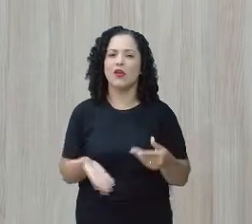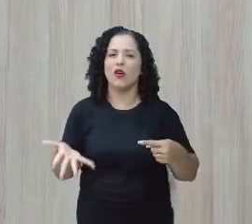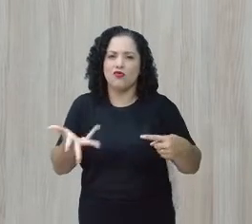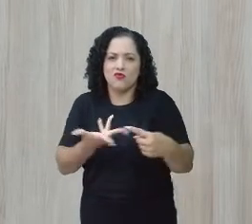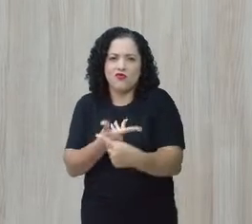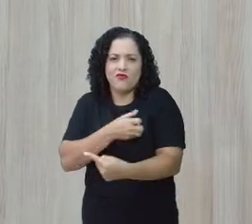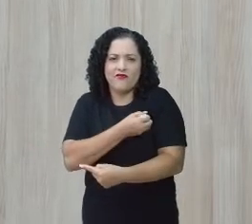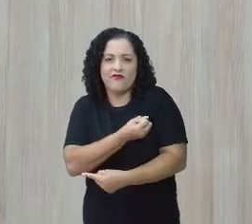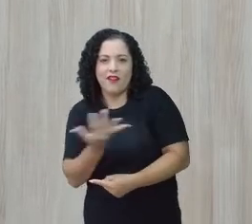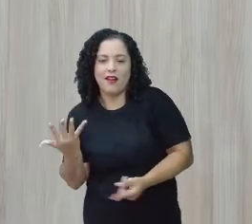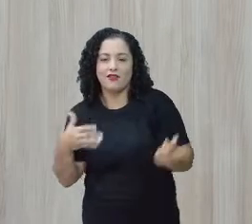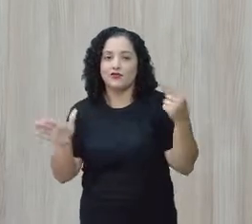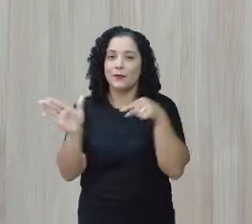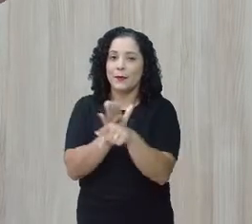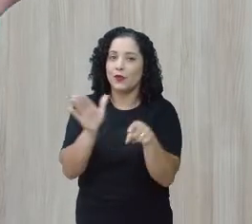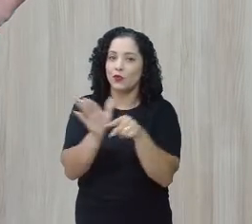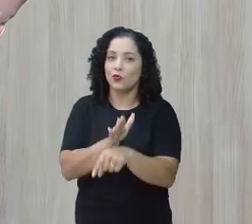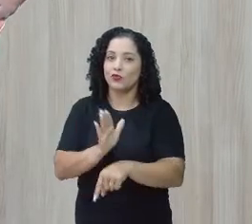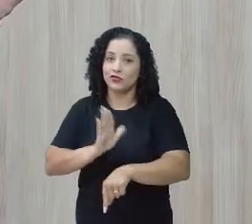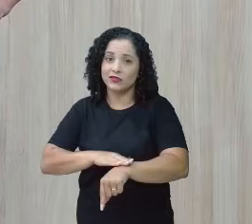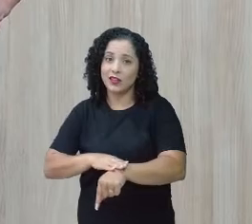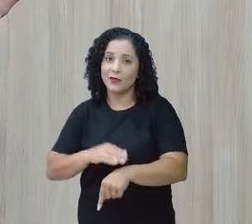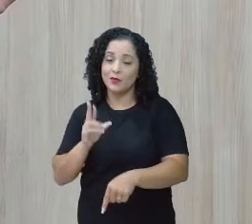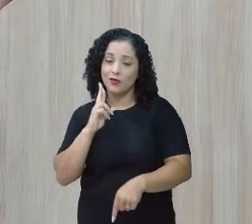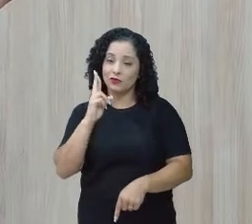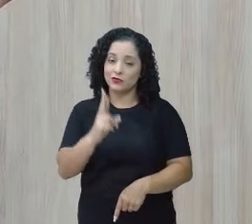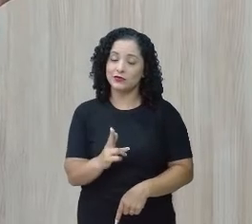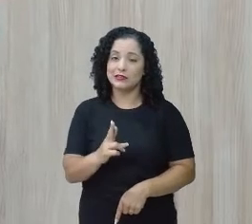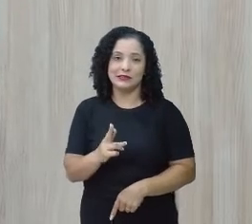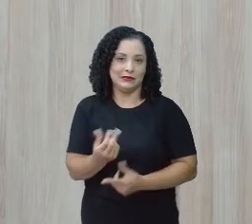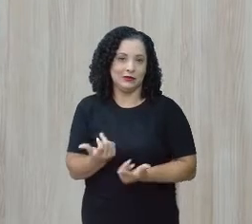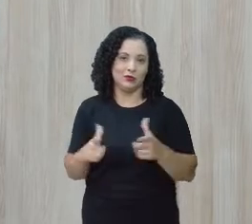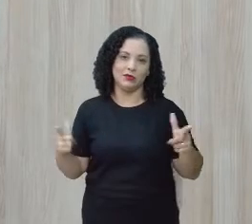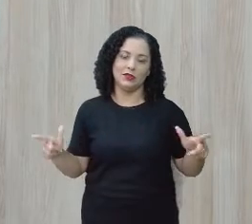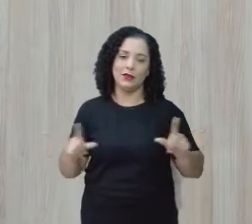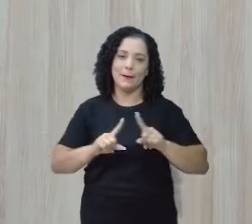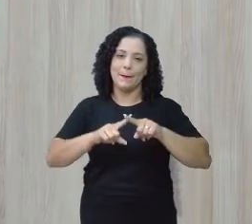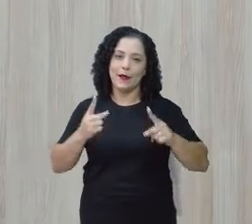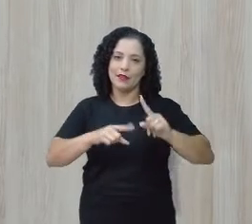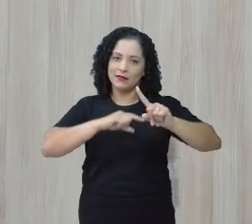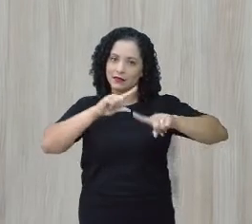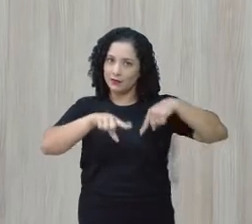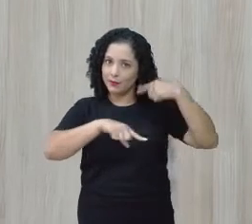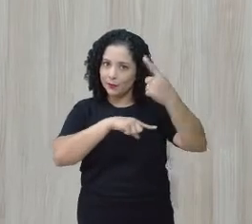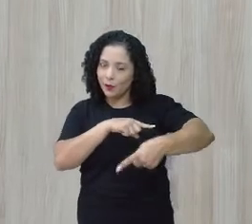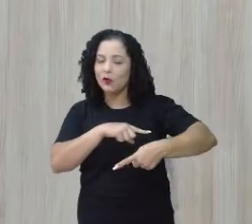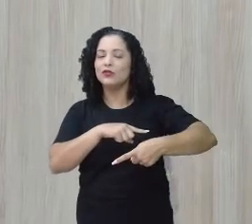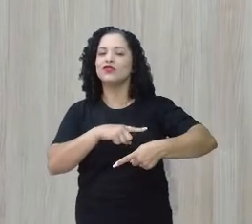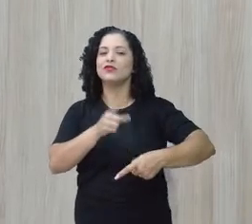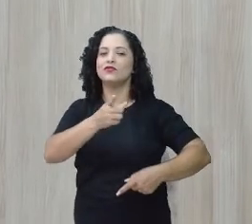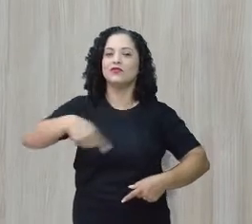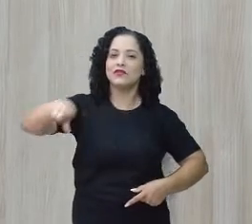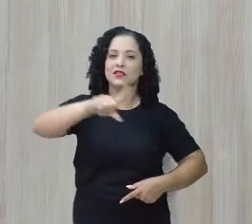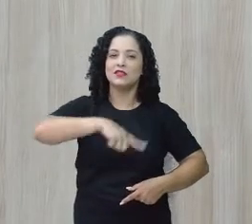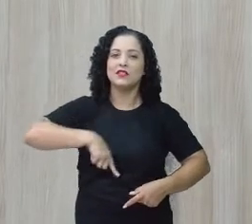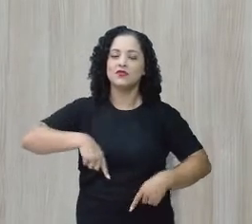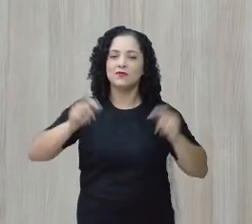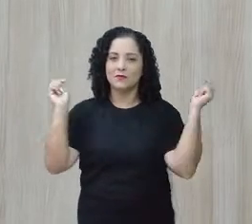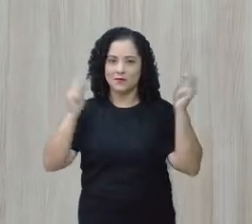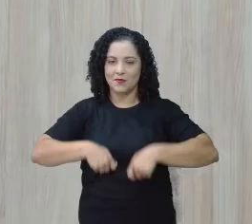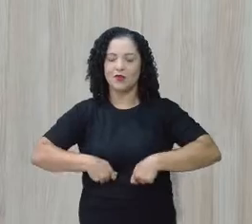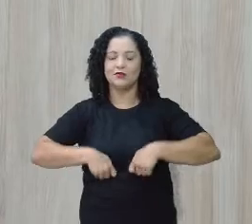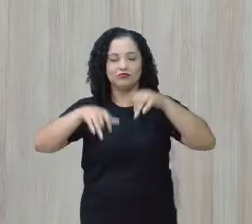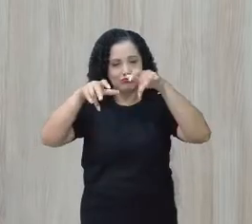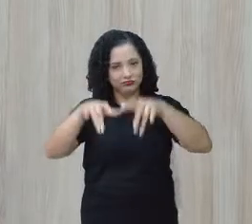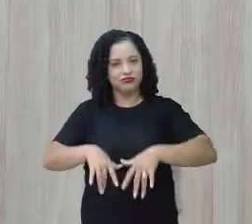agora, talvez não dê tempo para vocês colocarem no chat, mas depois desse conjunto de slides que eu vou mostrar. Então,